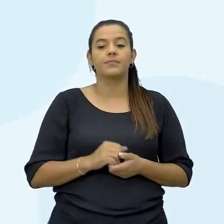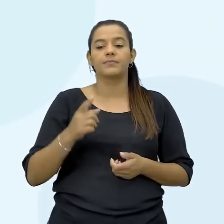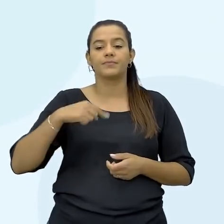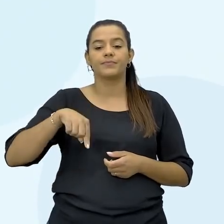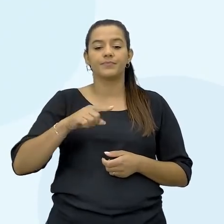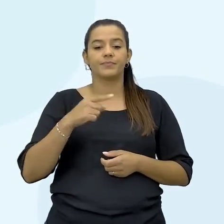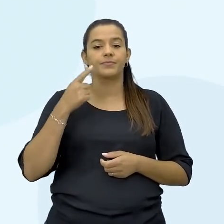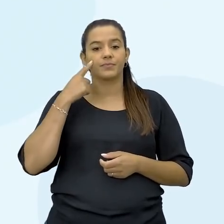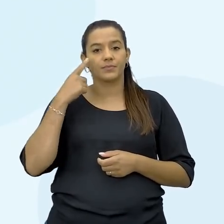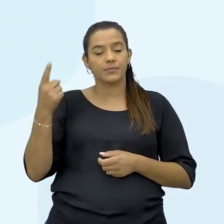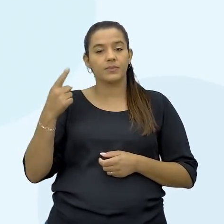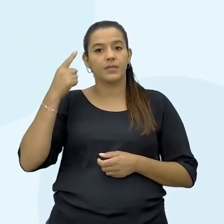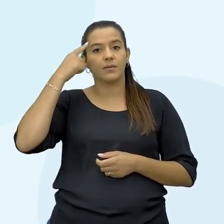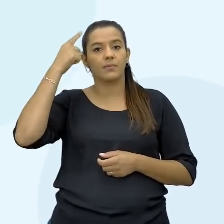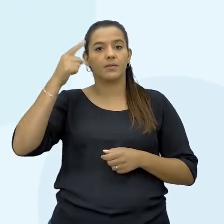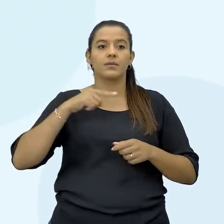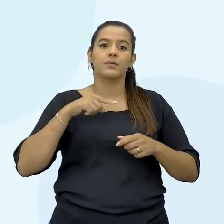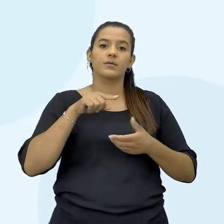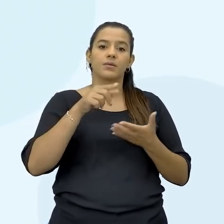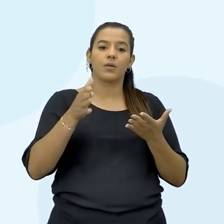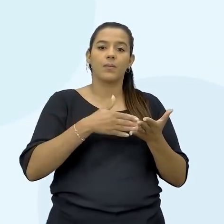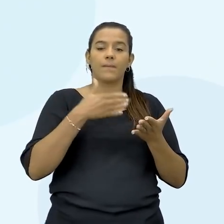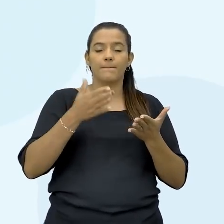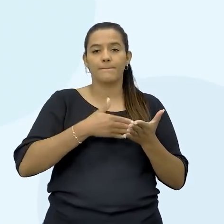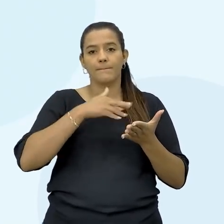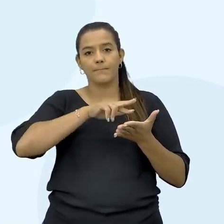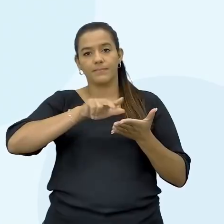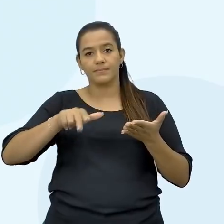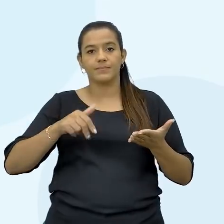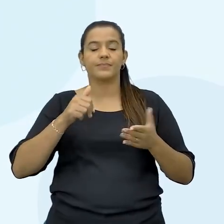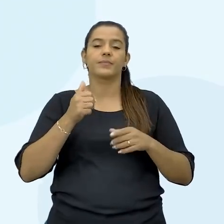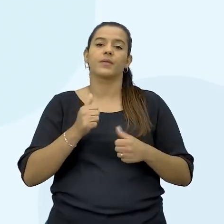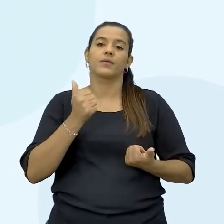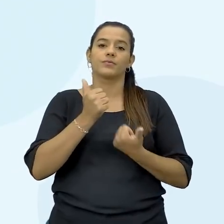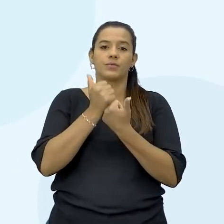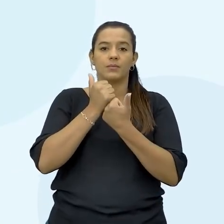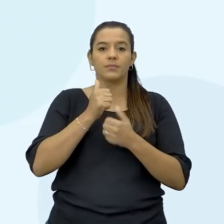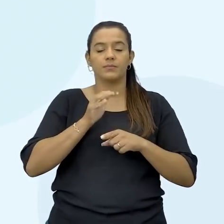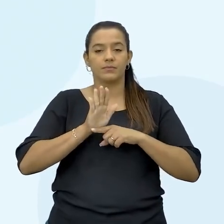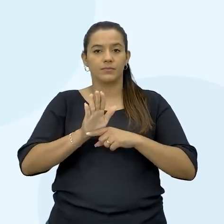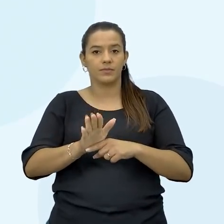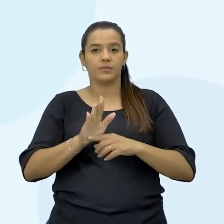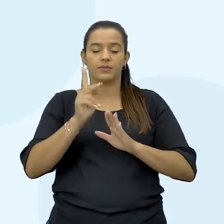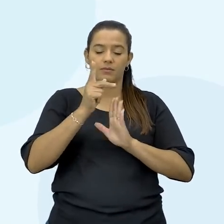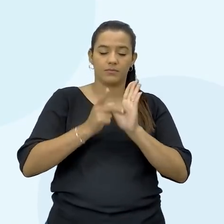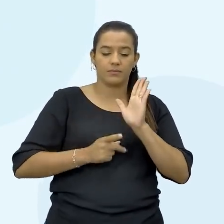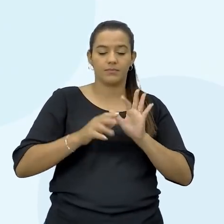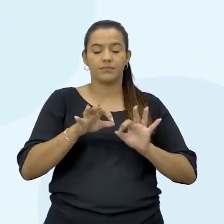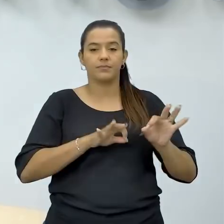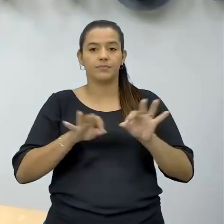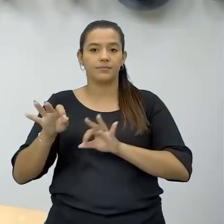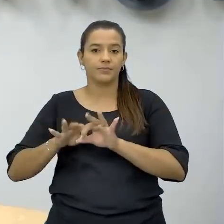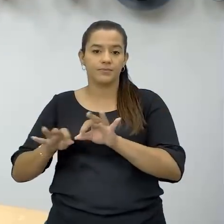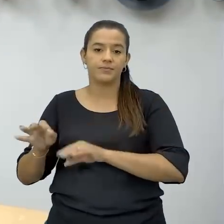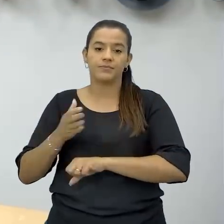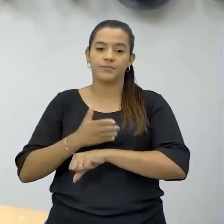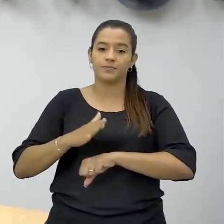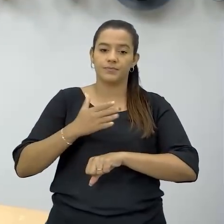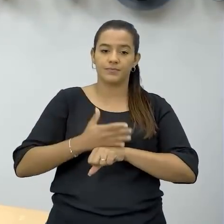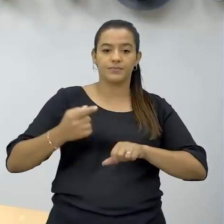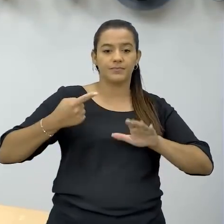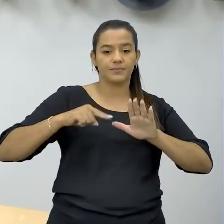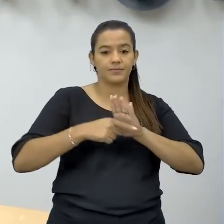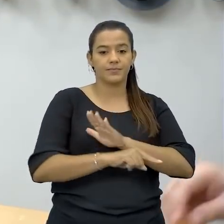que a palavra mapa significa material de apoio ao planejamento e práticas de